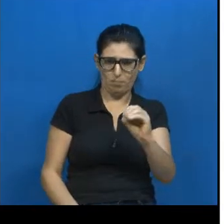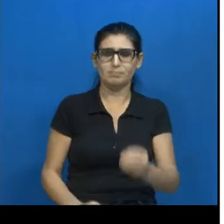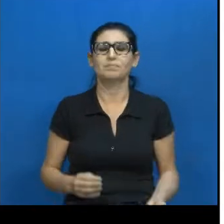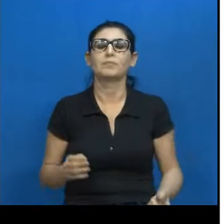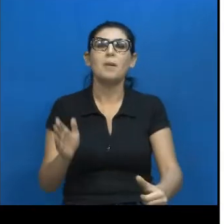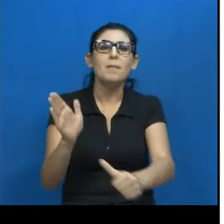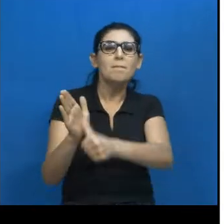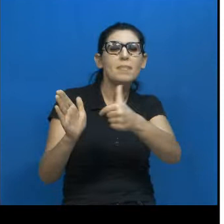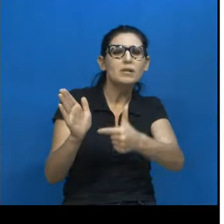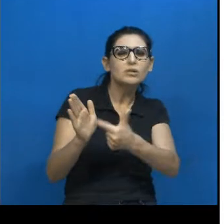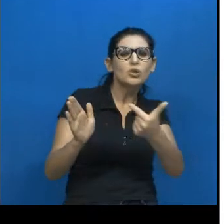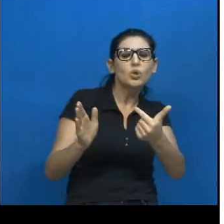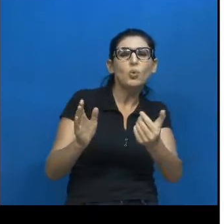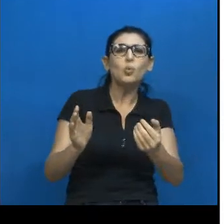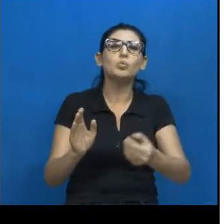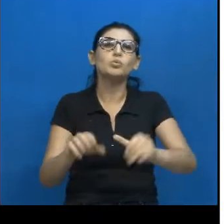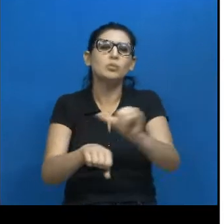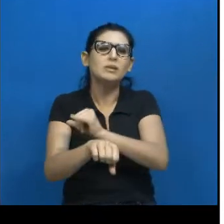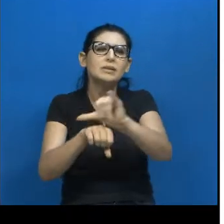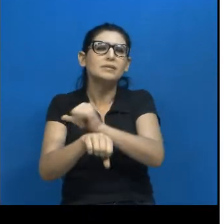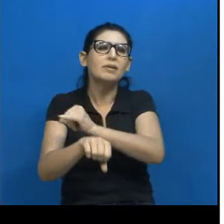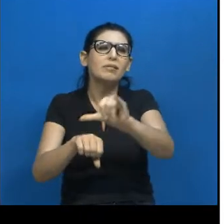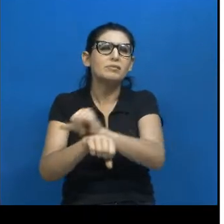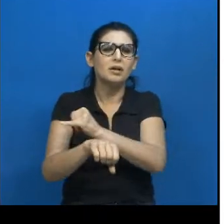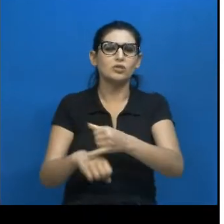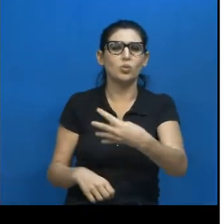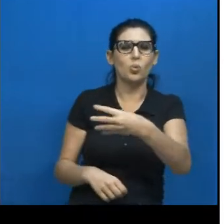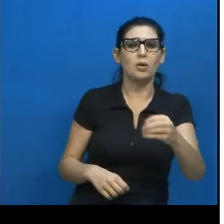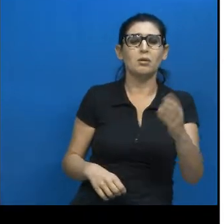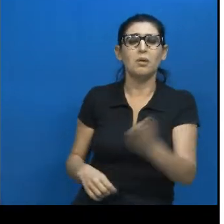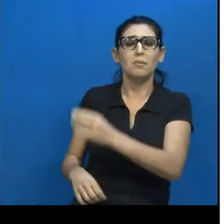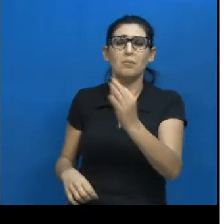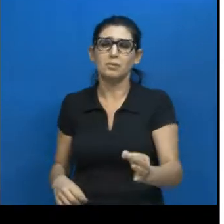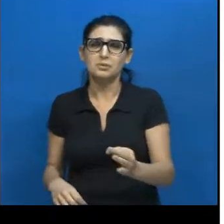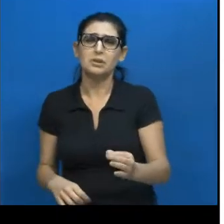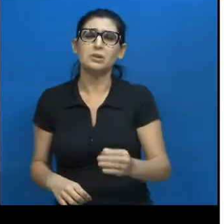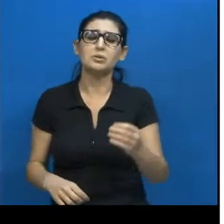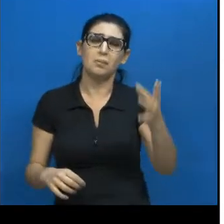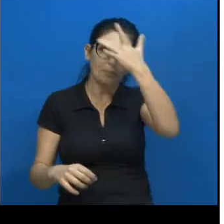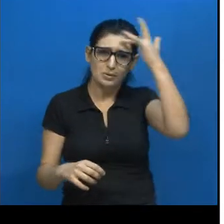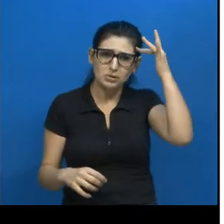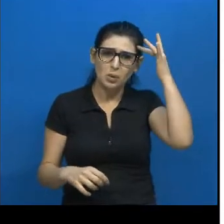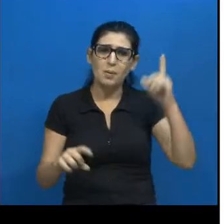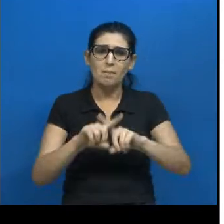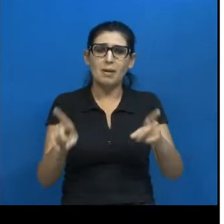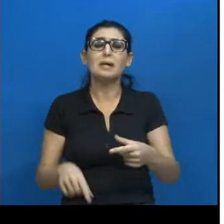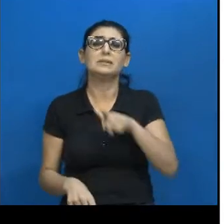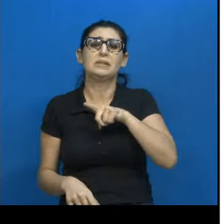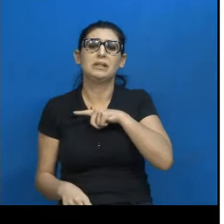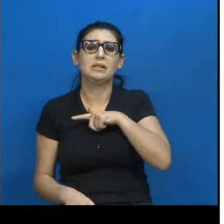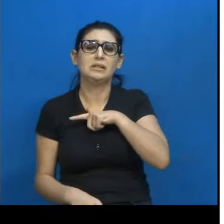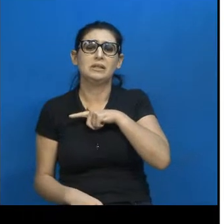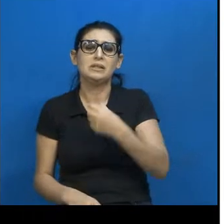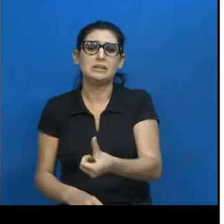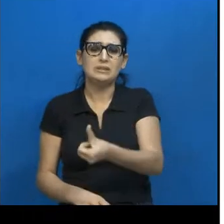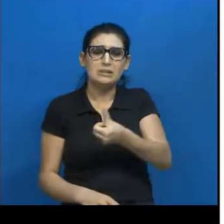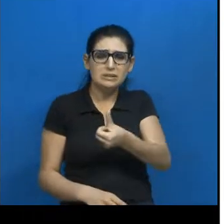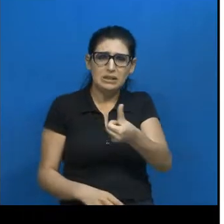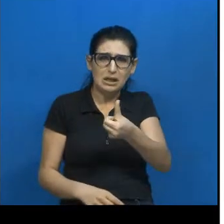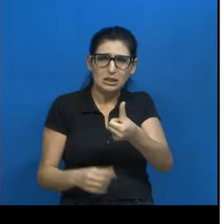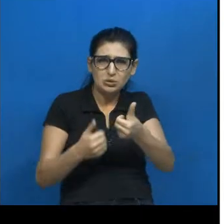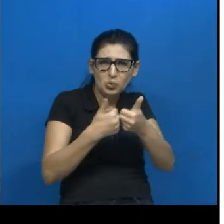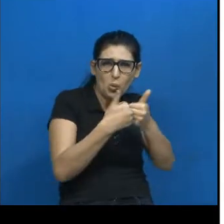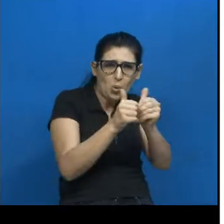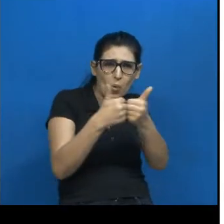parte, são 40% dos passageiros. Nós temos 26 linhas, isso representa, essas 6 linhas